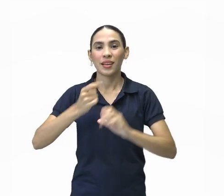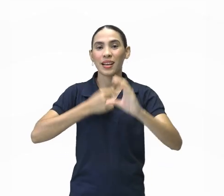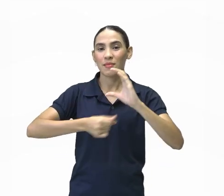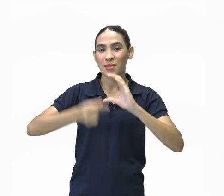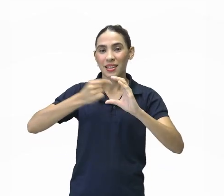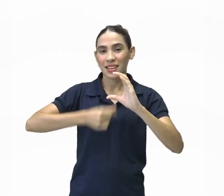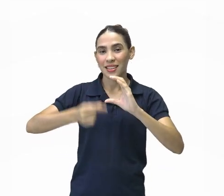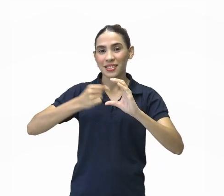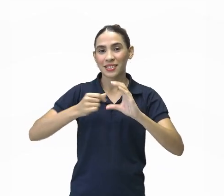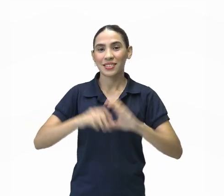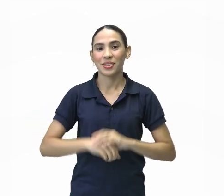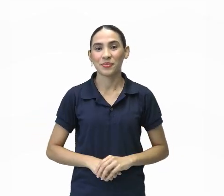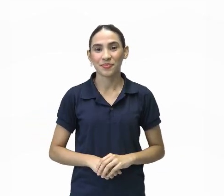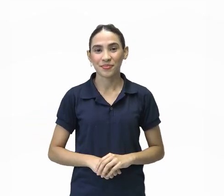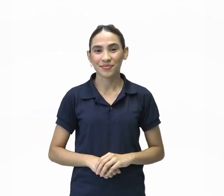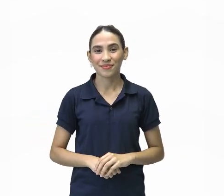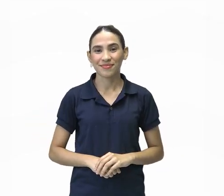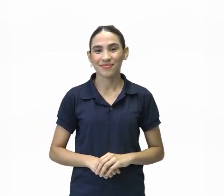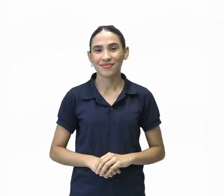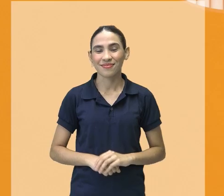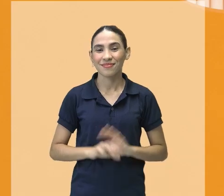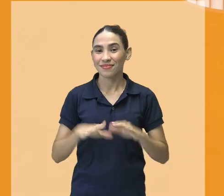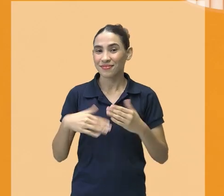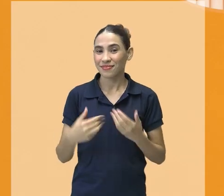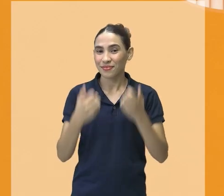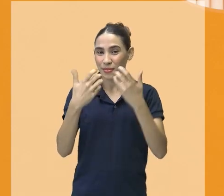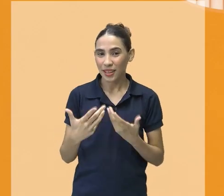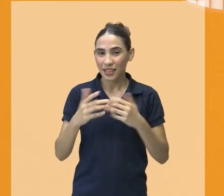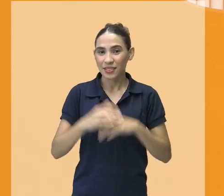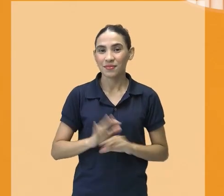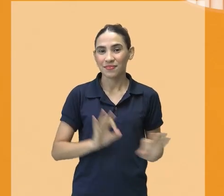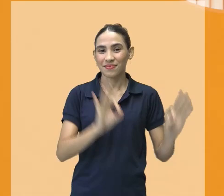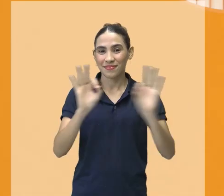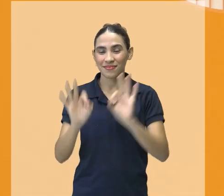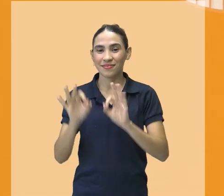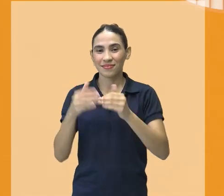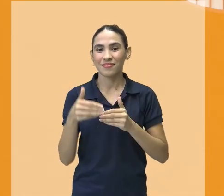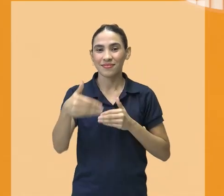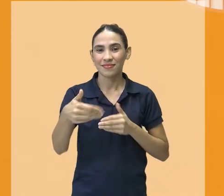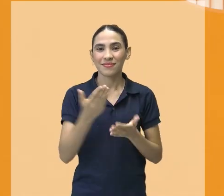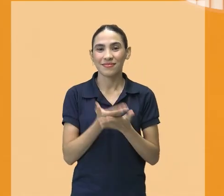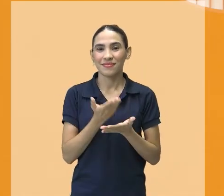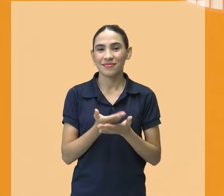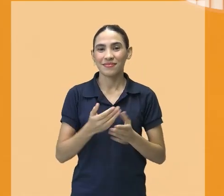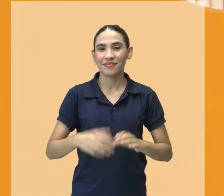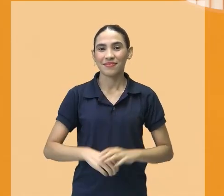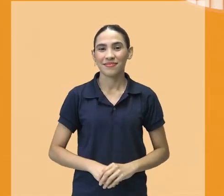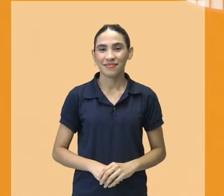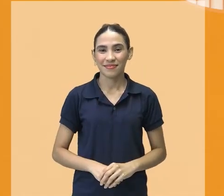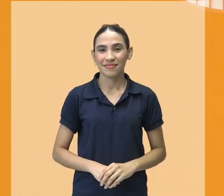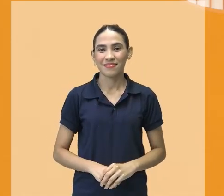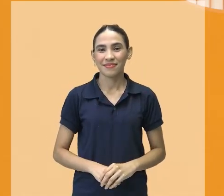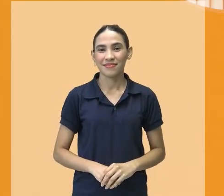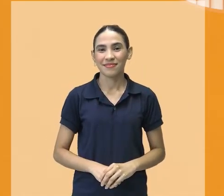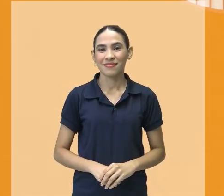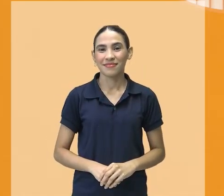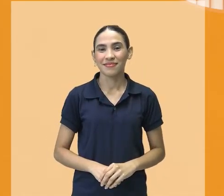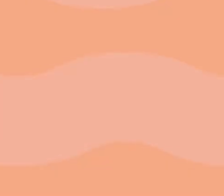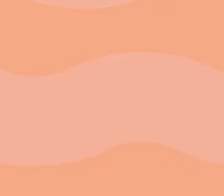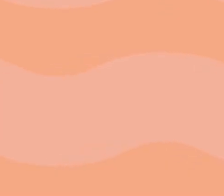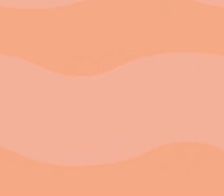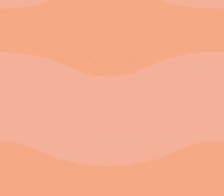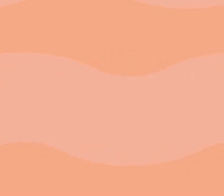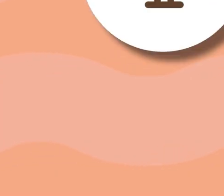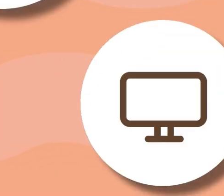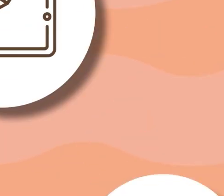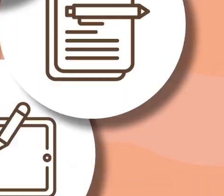economia capitalista. Dito isto, vamos agora à nossa aula. Vamos!